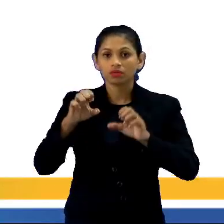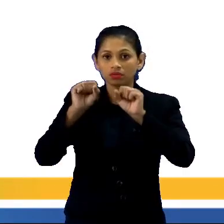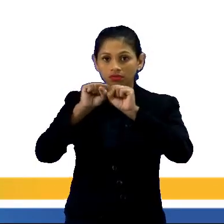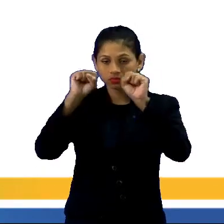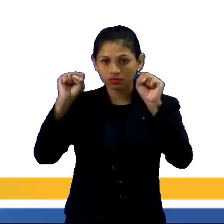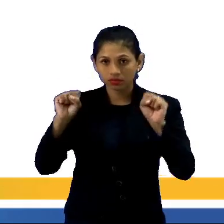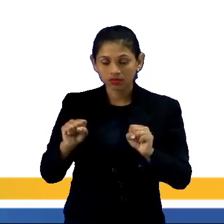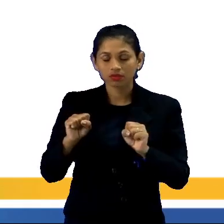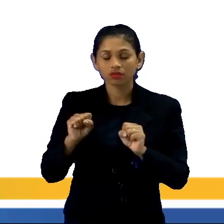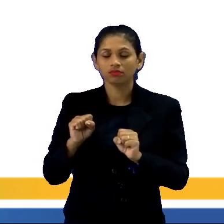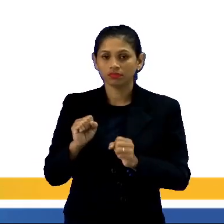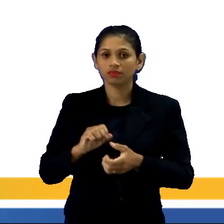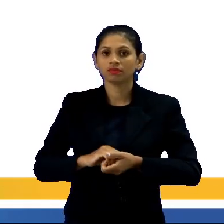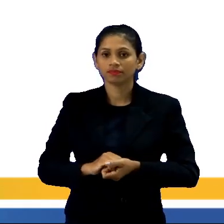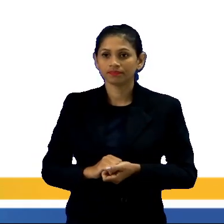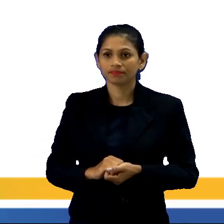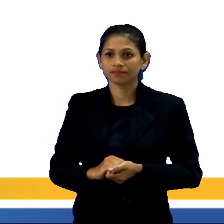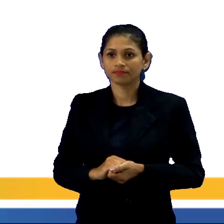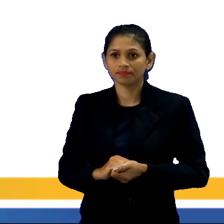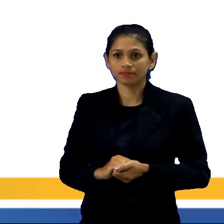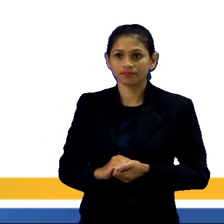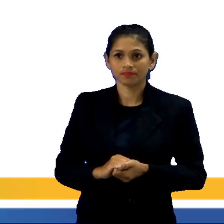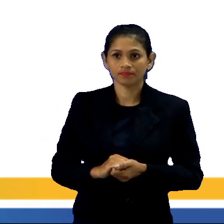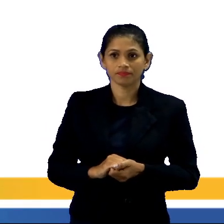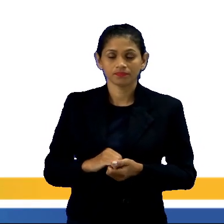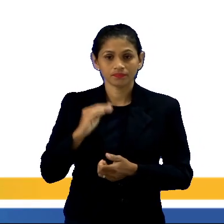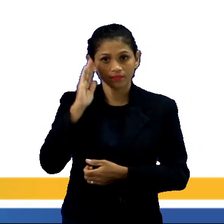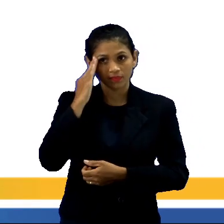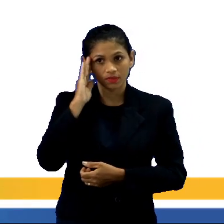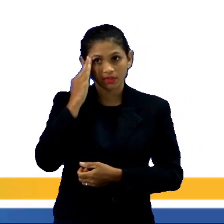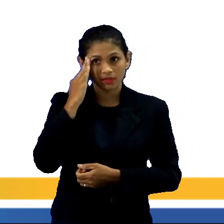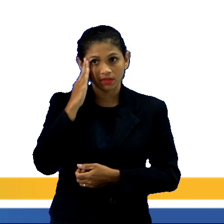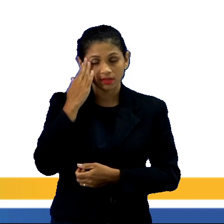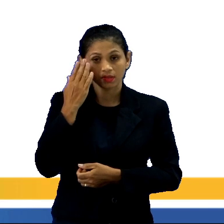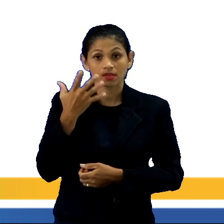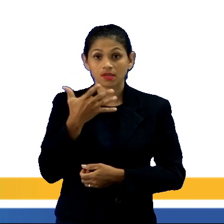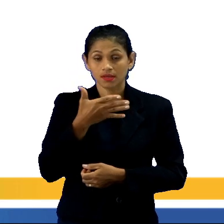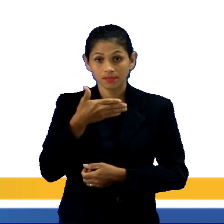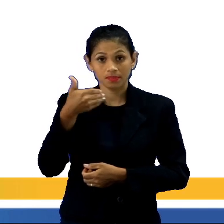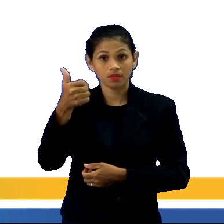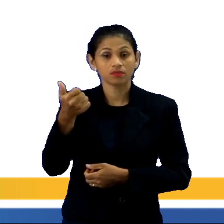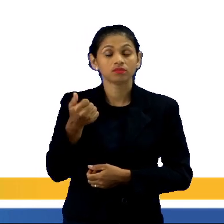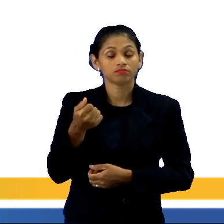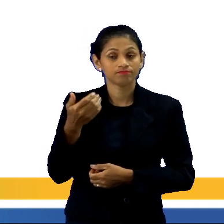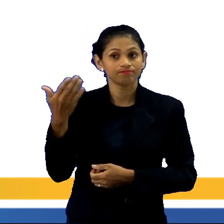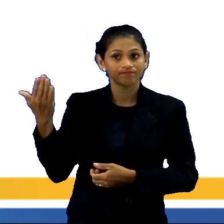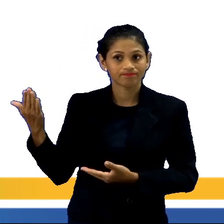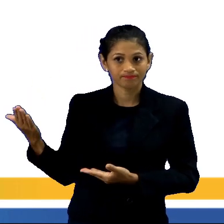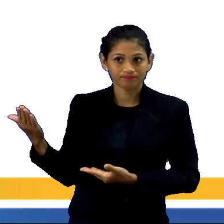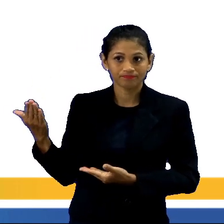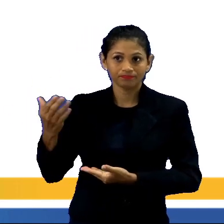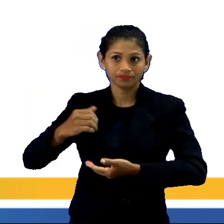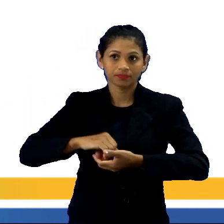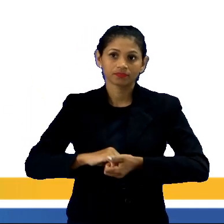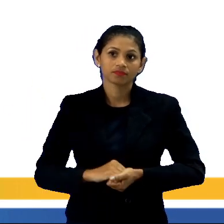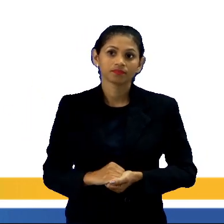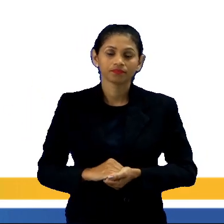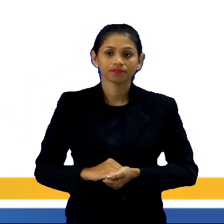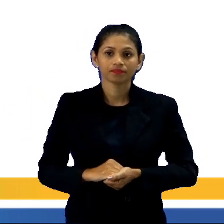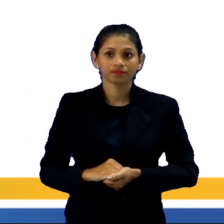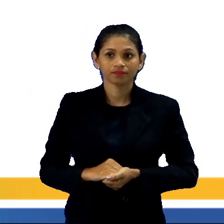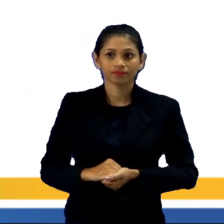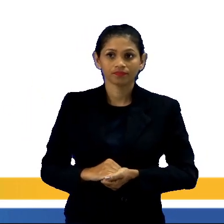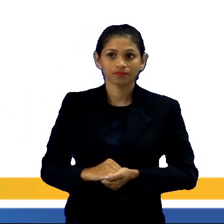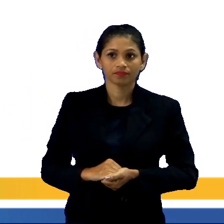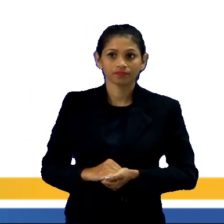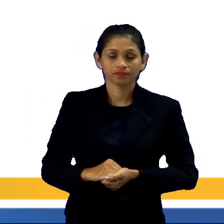estar atuando. E aí, para a gente entender melhor, a gente vai entender agora alguns detalhes do sistema endócrino.